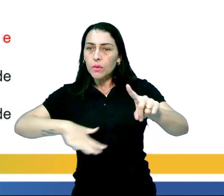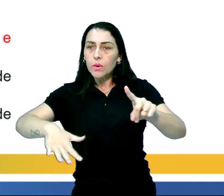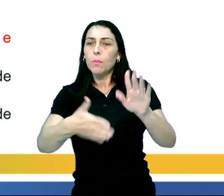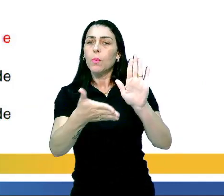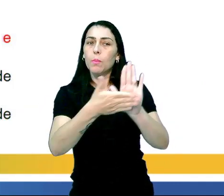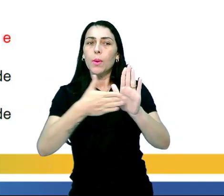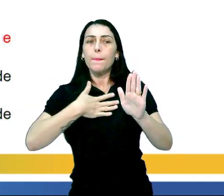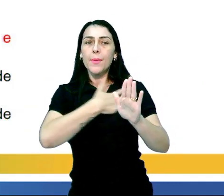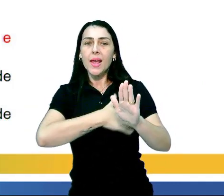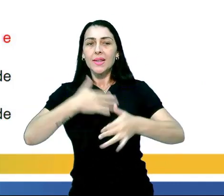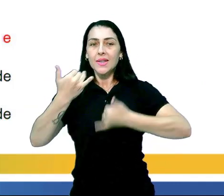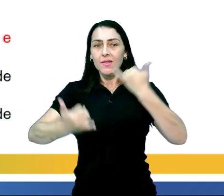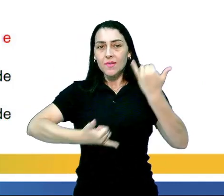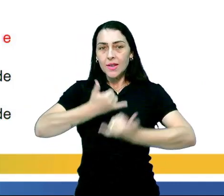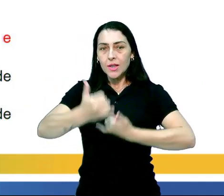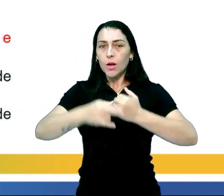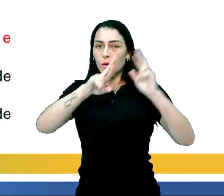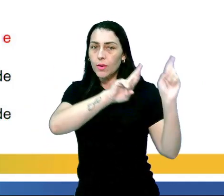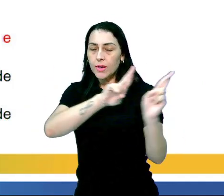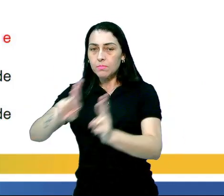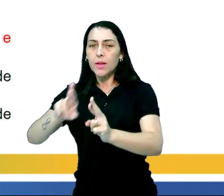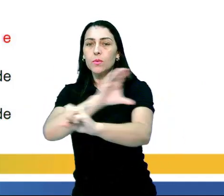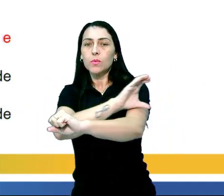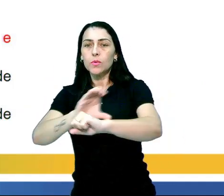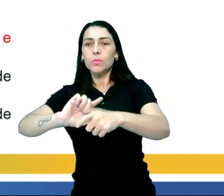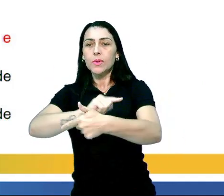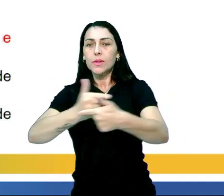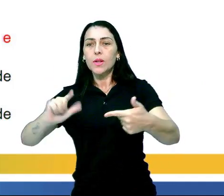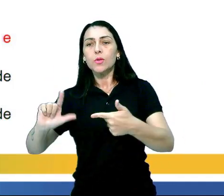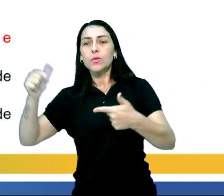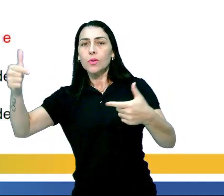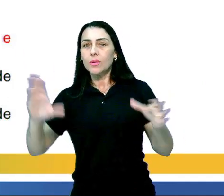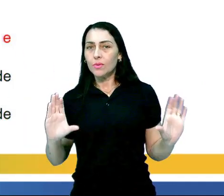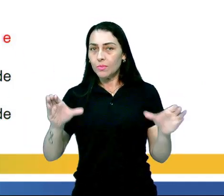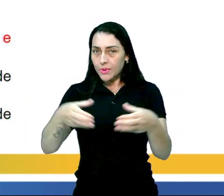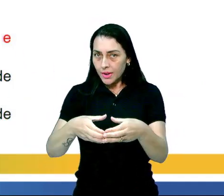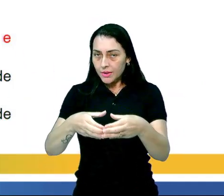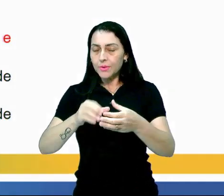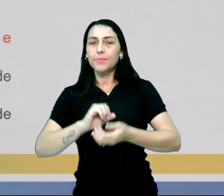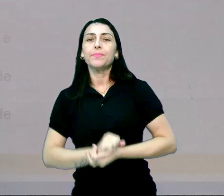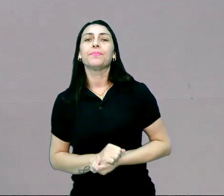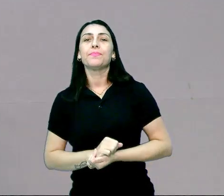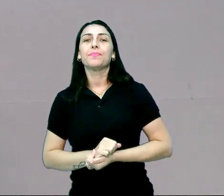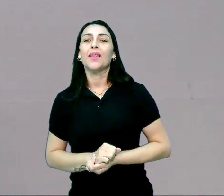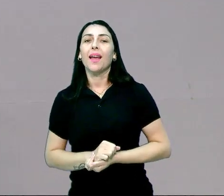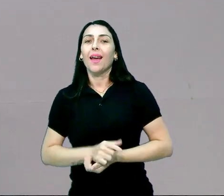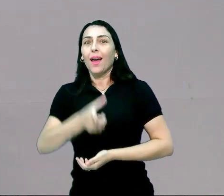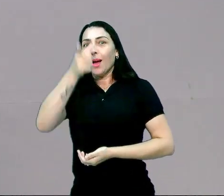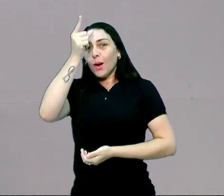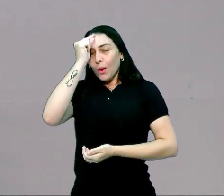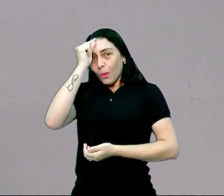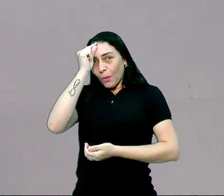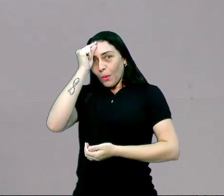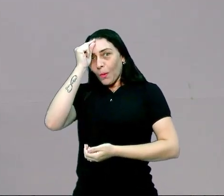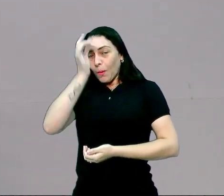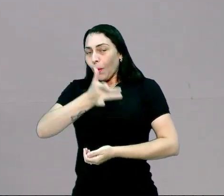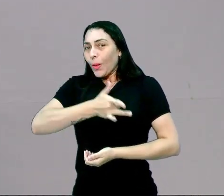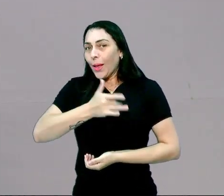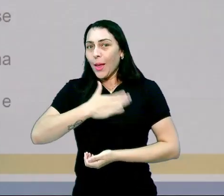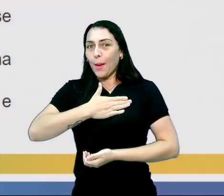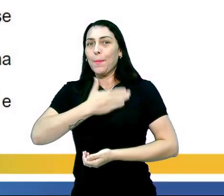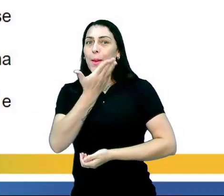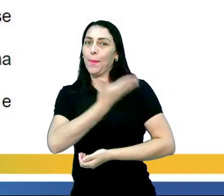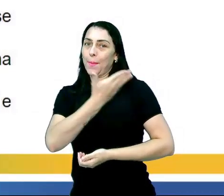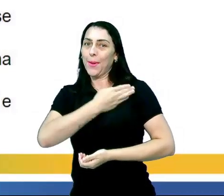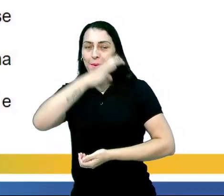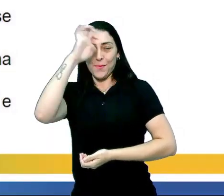socialização, proporcionando prazer e diversão, enquanto respeita os costumes e tradições da comunidade. Coitada da minha amiga fofa, mas tá dando certo,